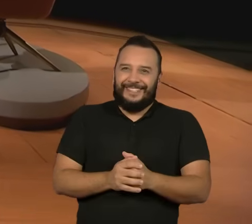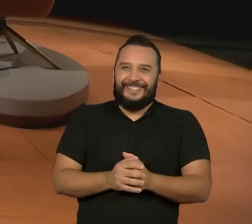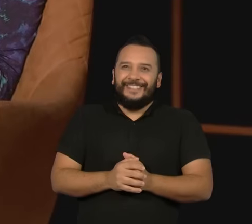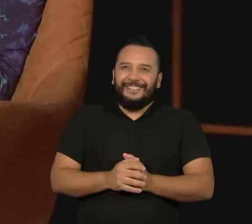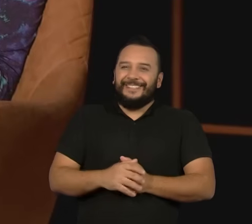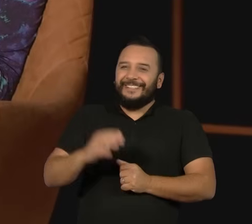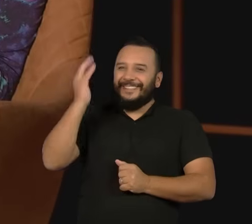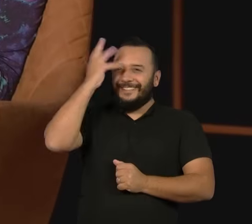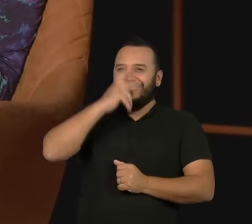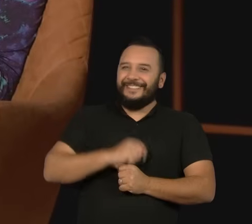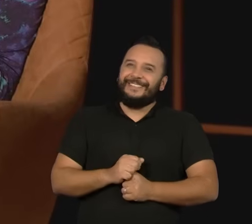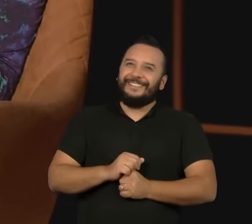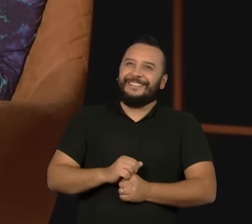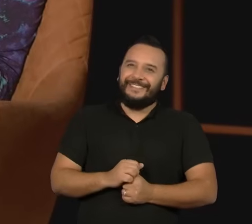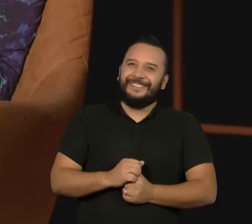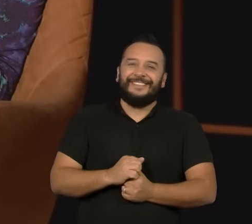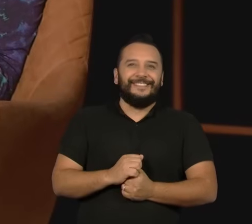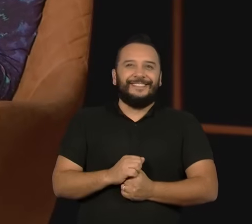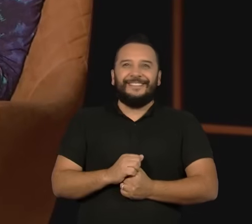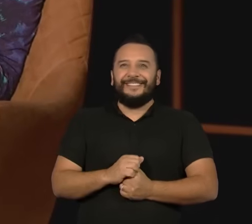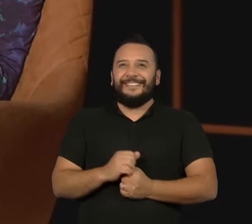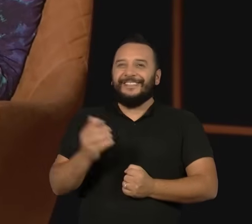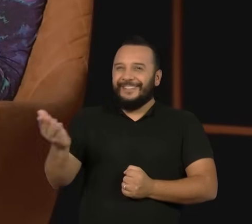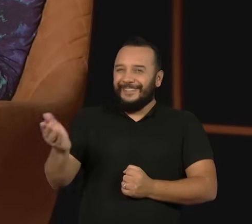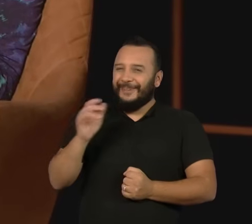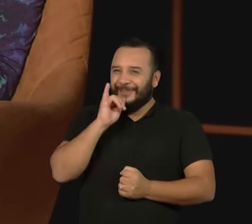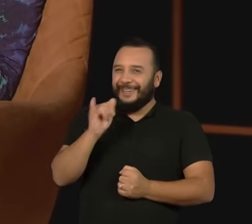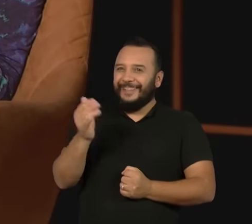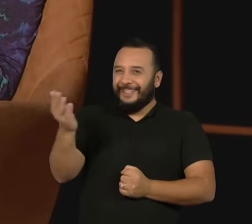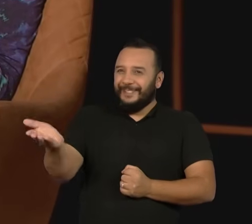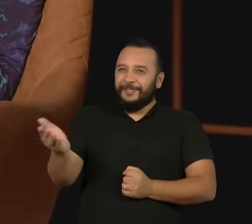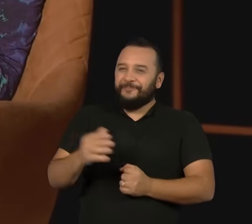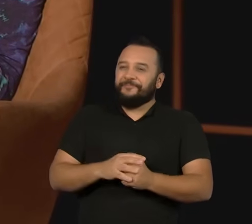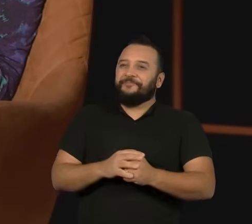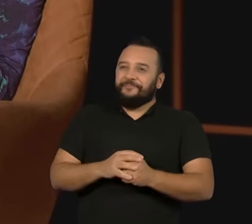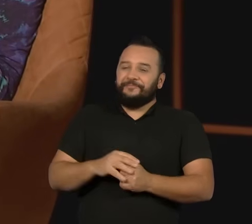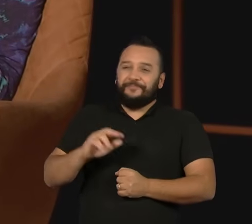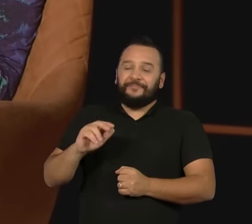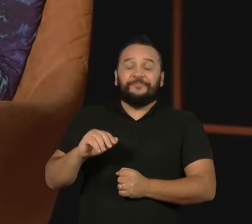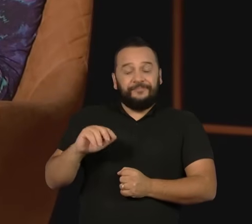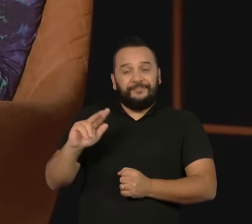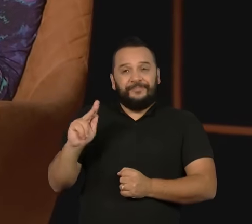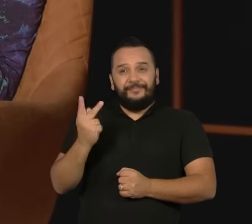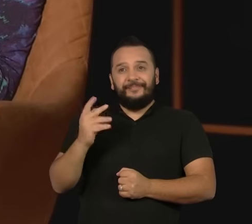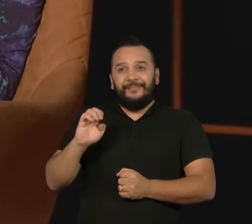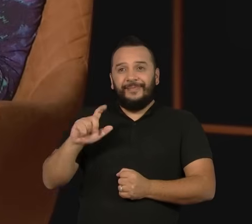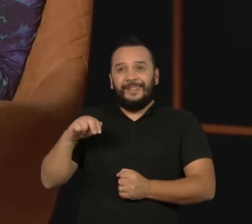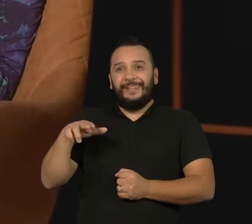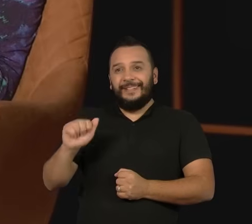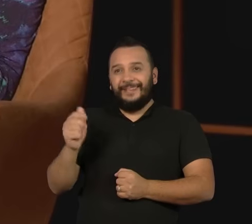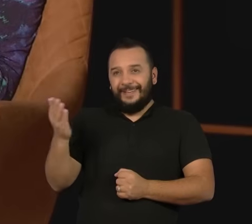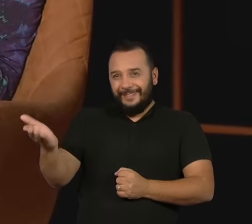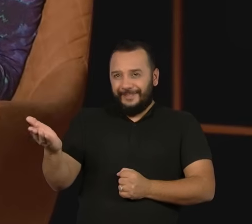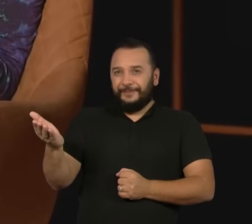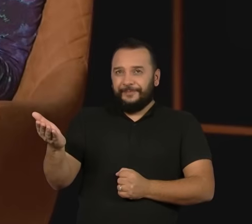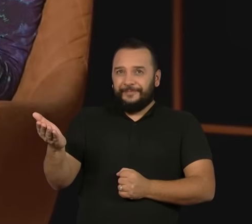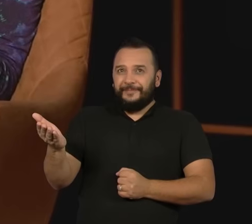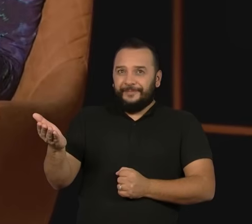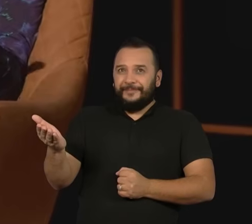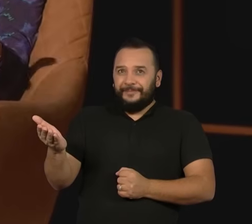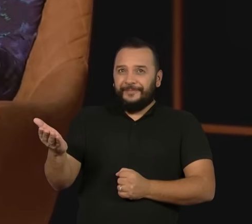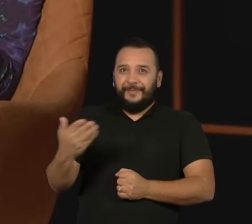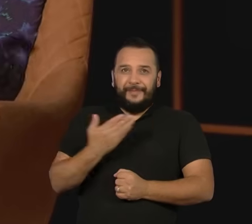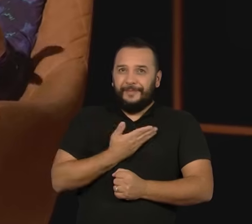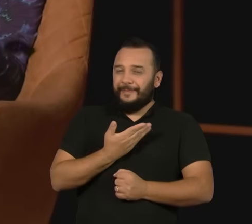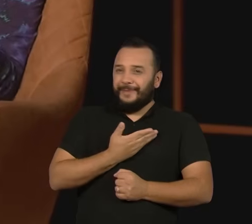Ai, que linda! Que emoção. Falei, né, dela. A Helena Botiver, ela enfim, a gente é